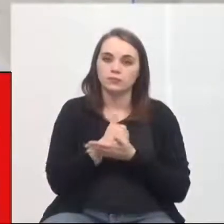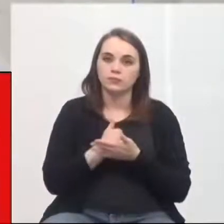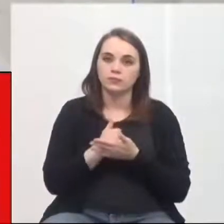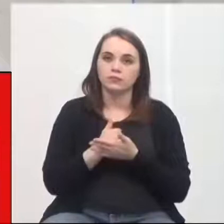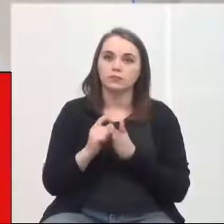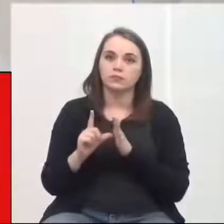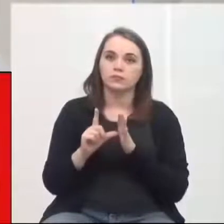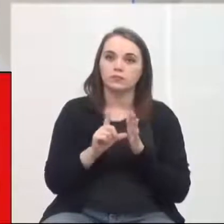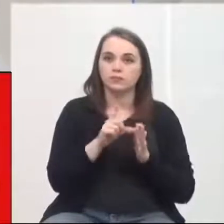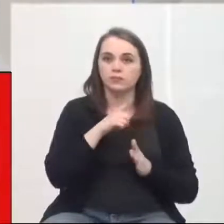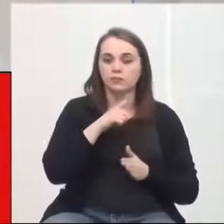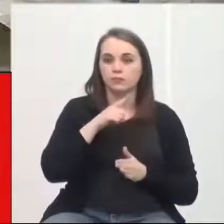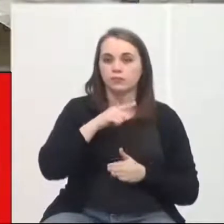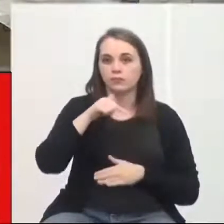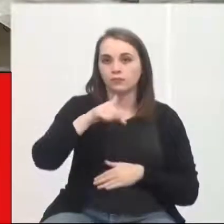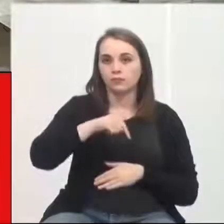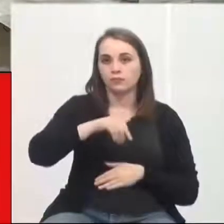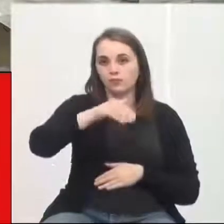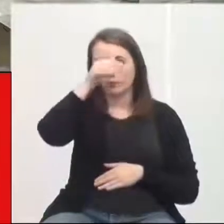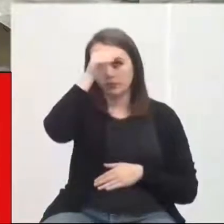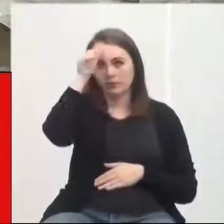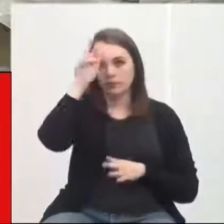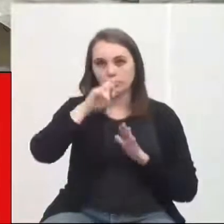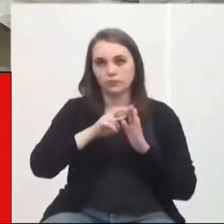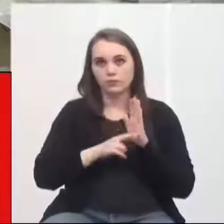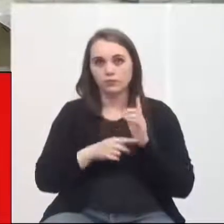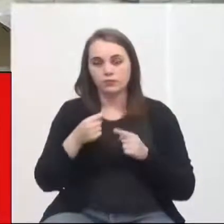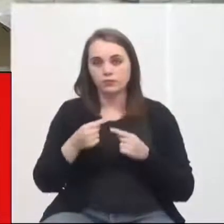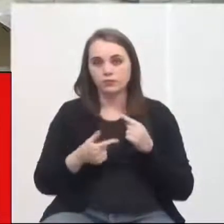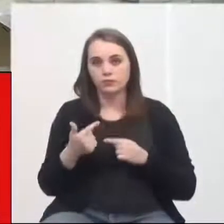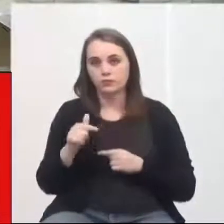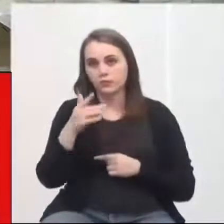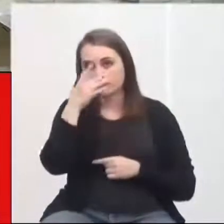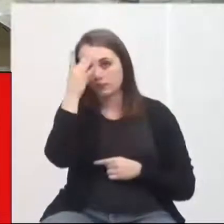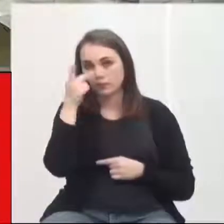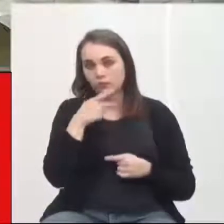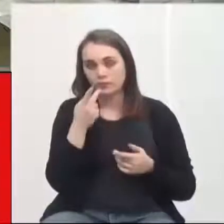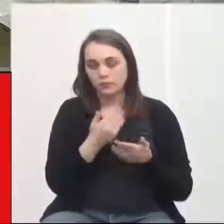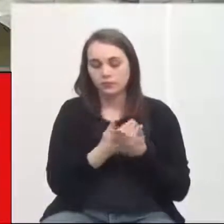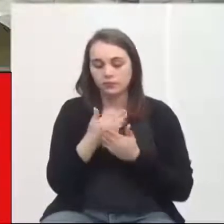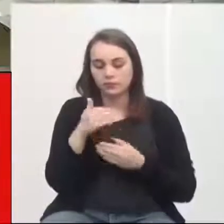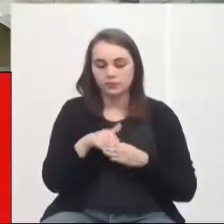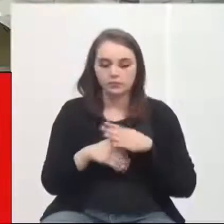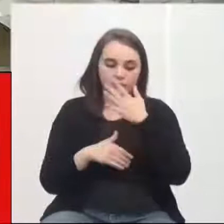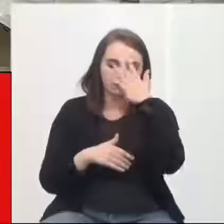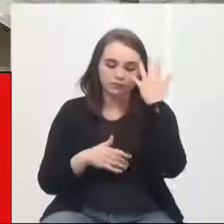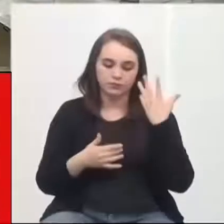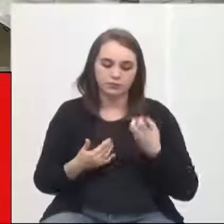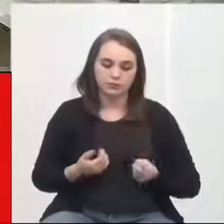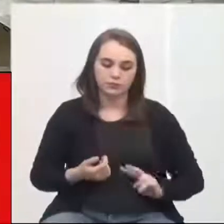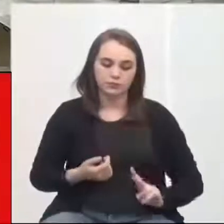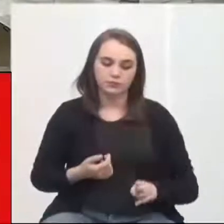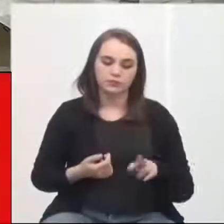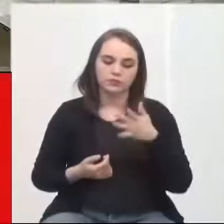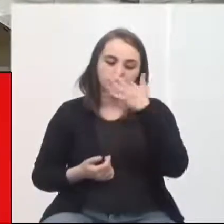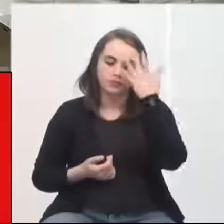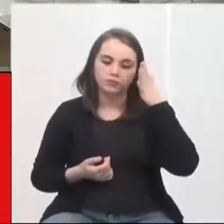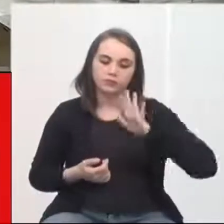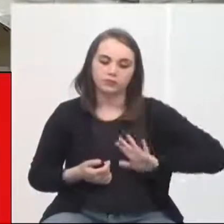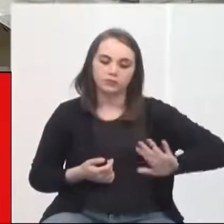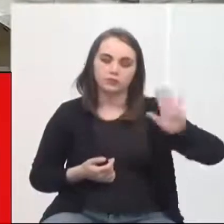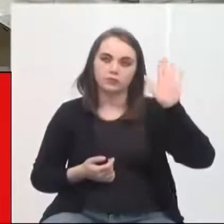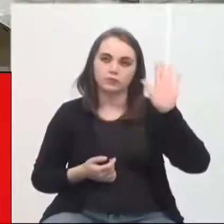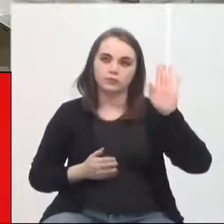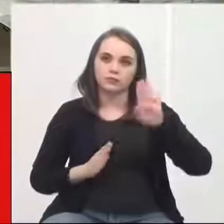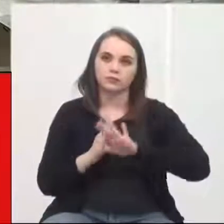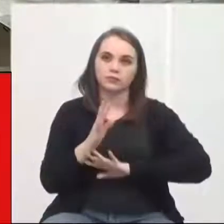existentes no município de Criciúma. O requerimento está em discussão. Não havendo quem queira discutir, está em votação. Os favoráveis permaneçam como estão, os contrários se